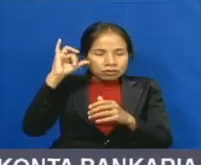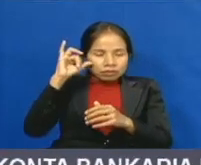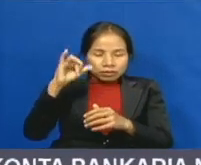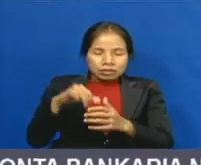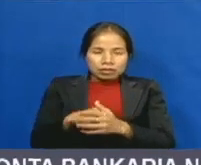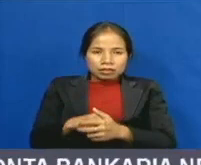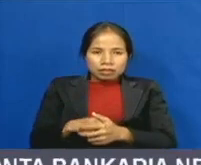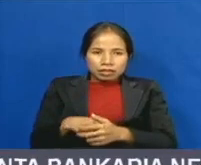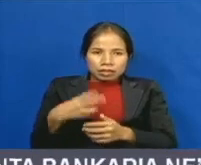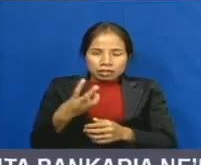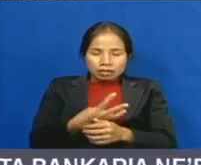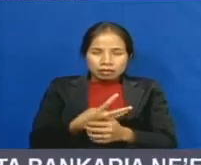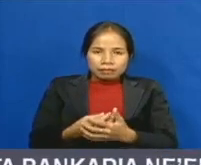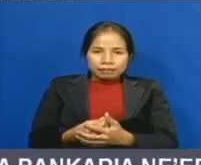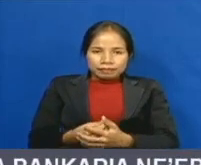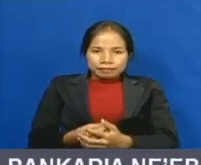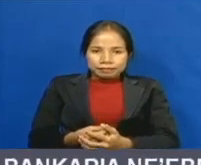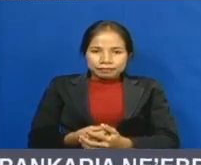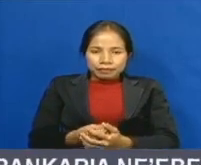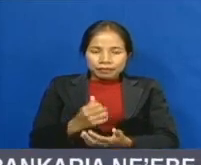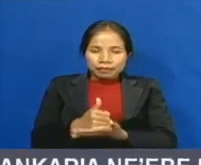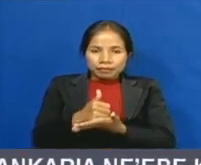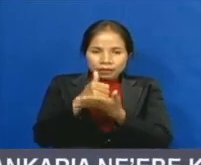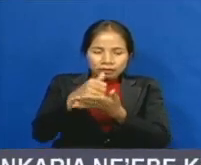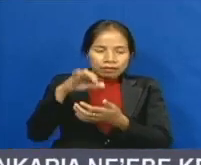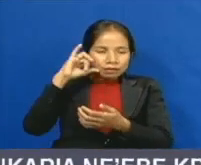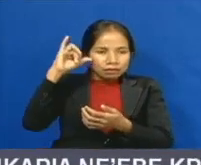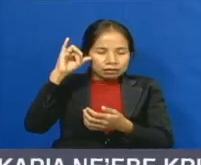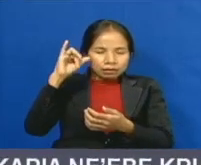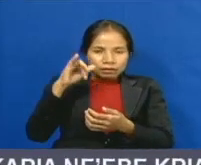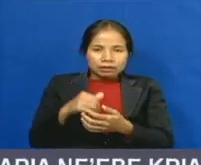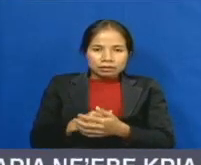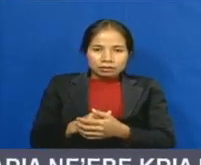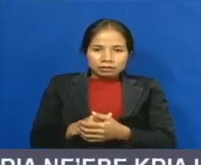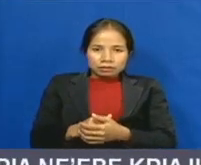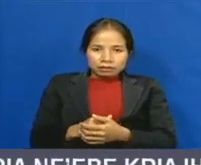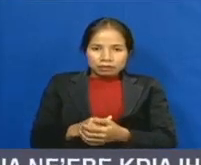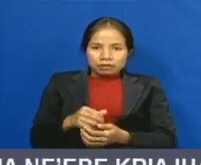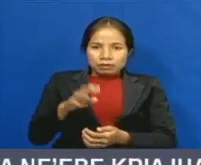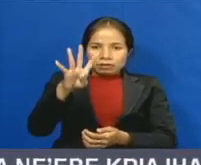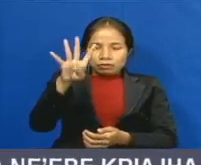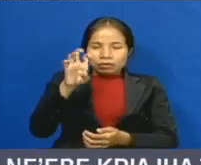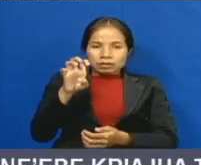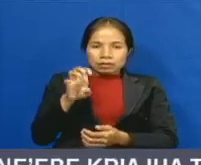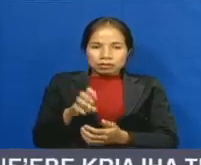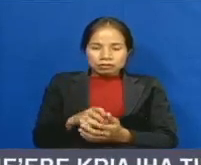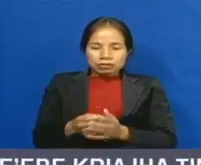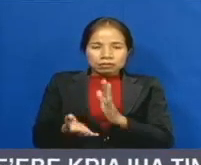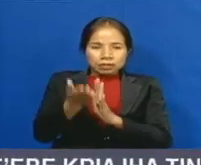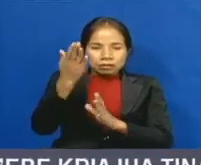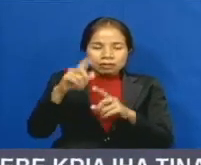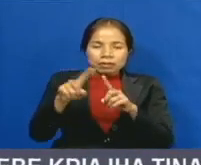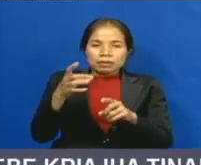E dene a minha atendimento, o sei, por volta de 400 baletes, mas a